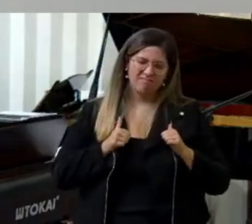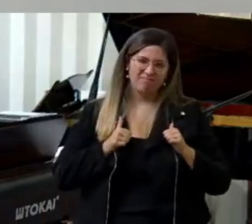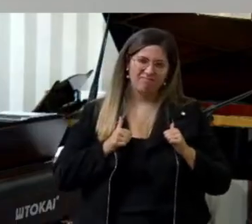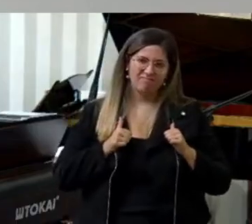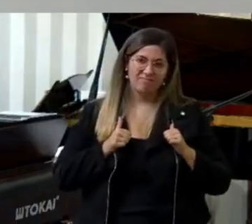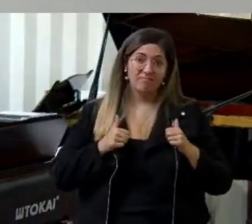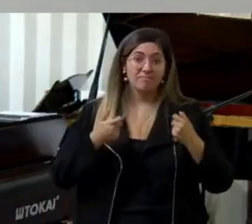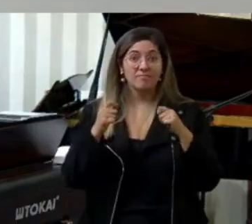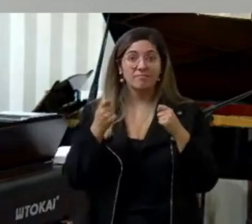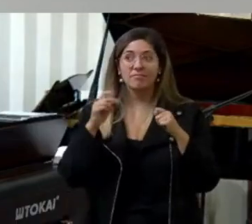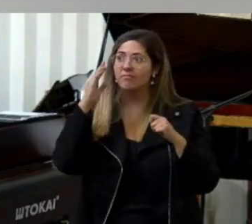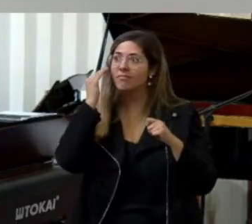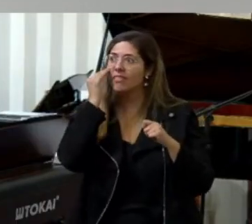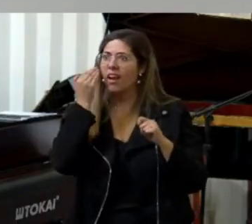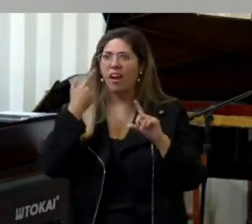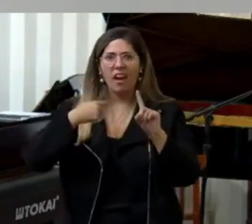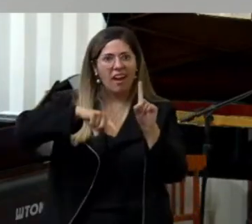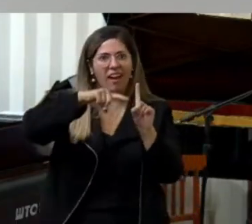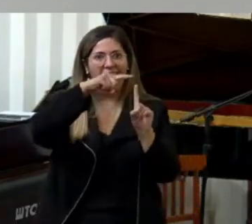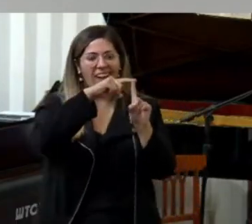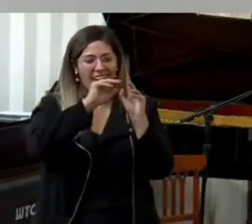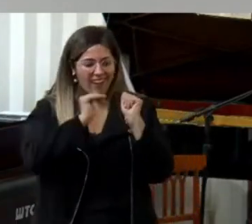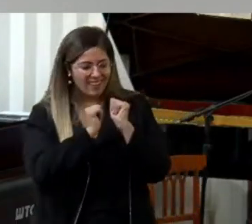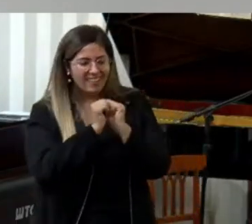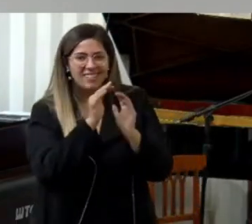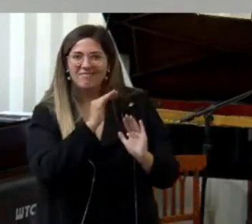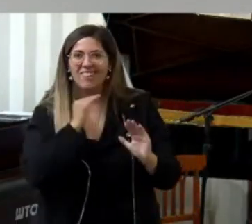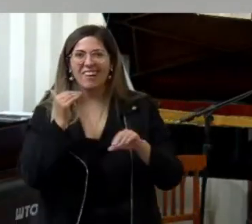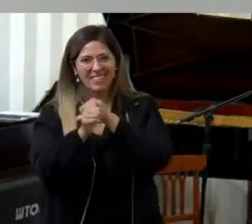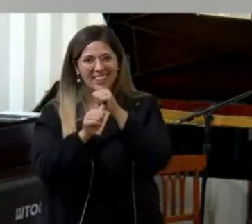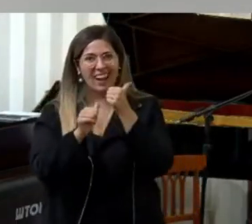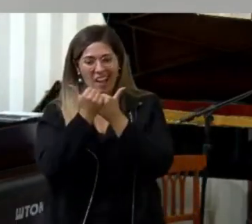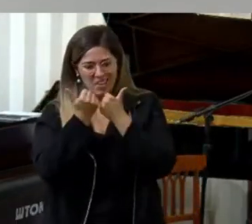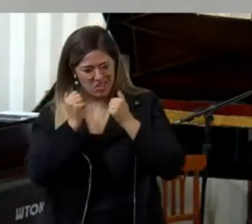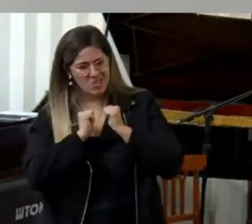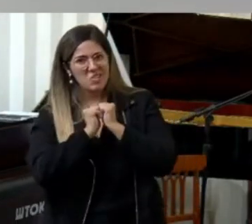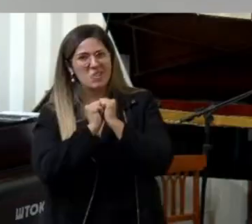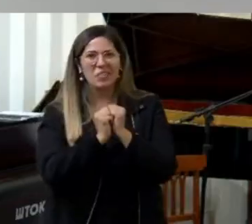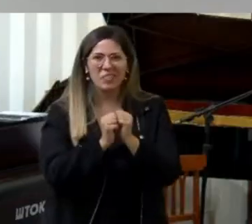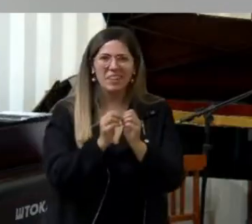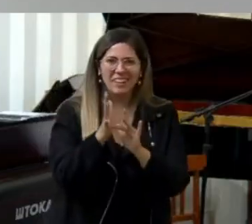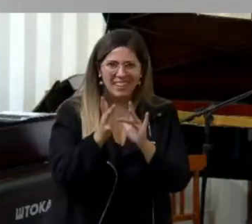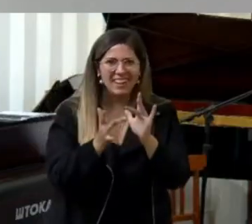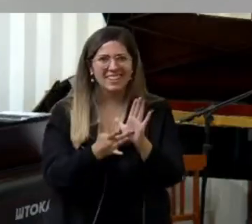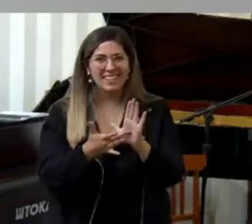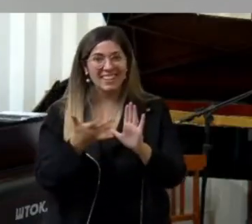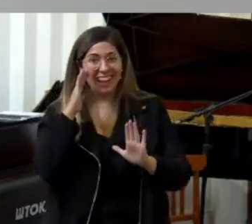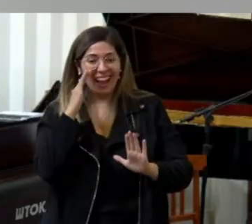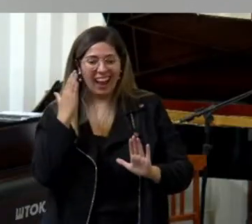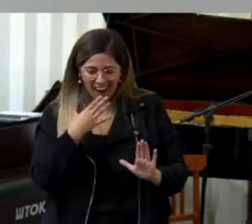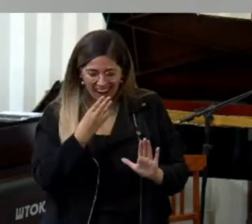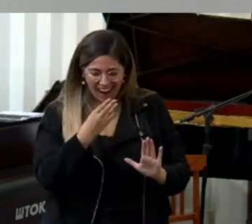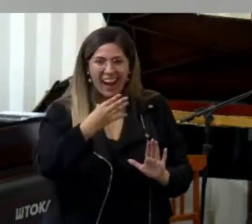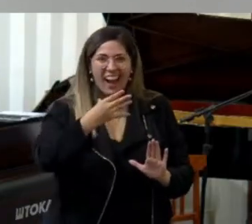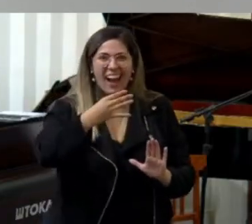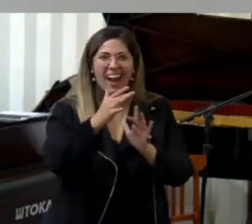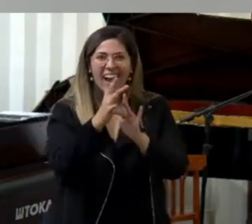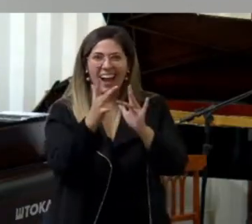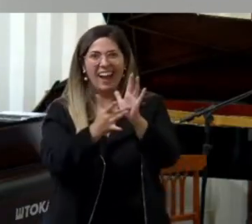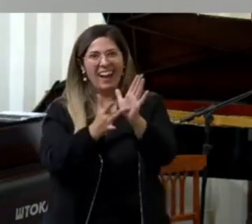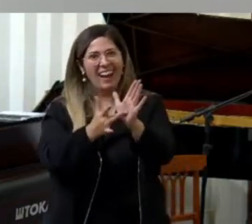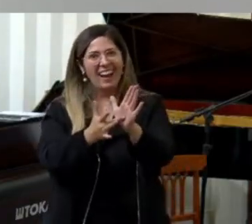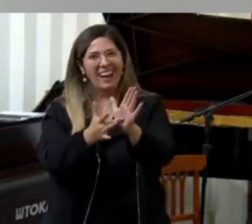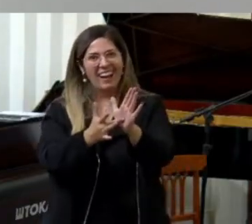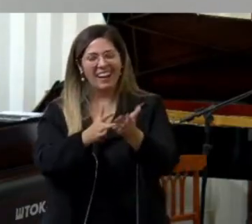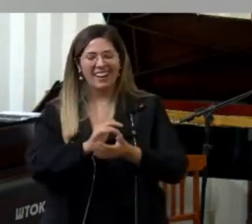Cristo na cruz, não conhece a vida que Ele veio trazer. O Senhor é a porção da minha herança, disse Davi.